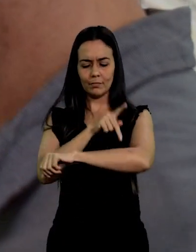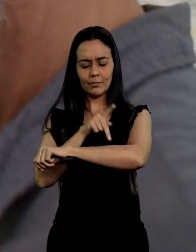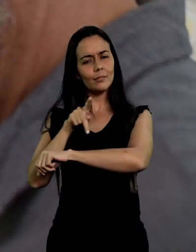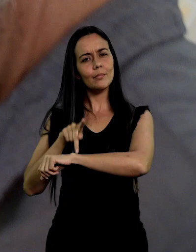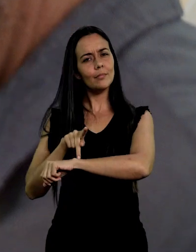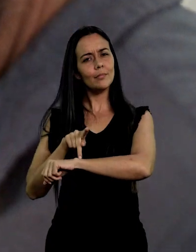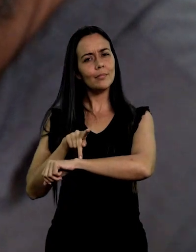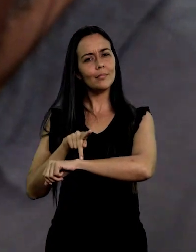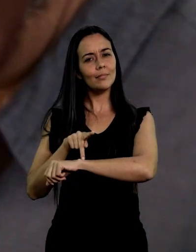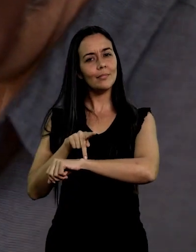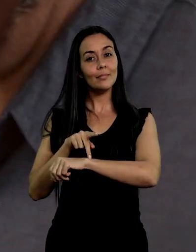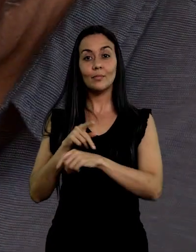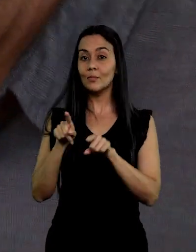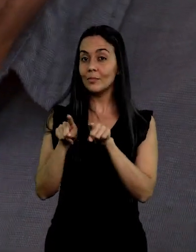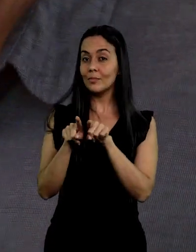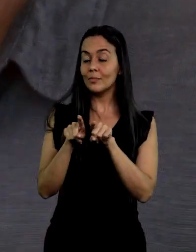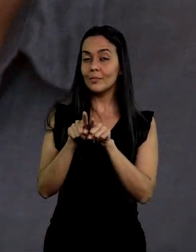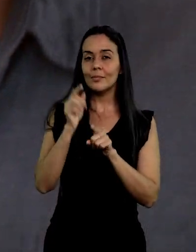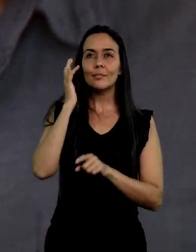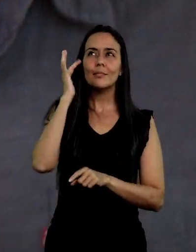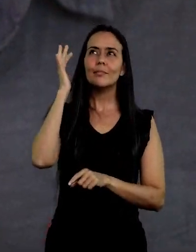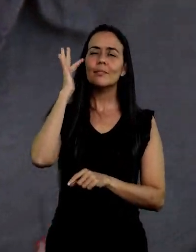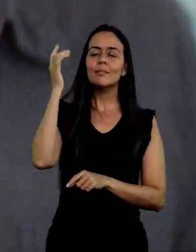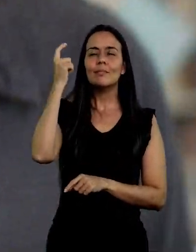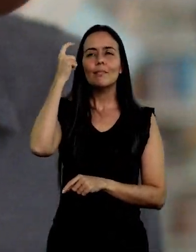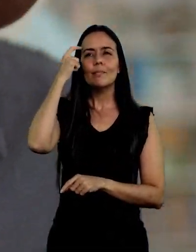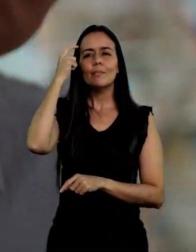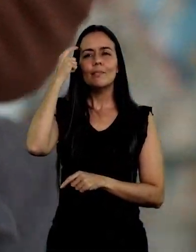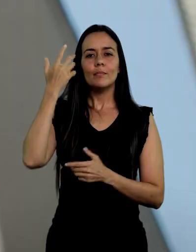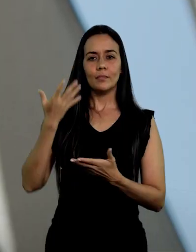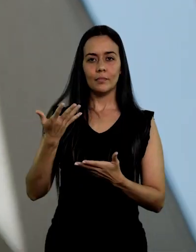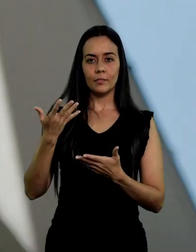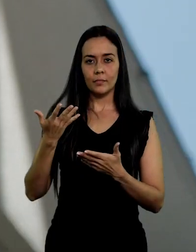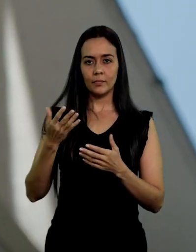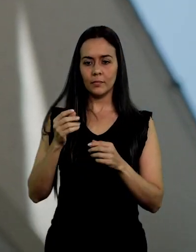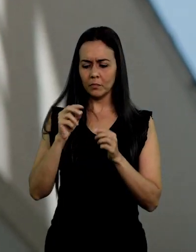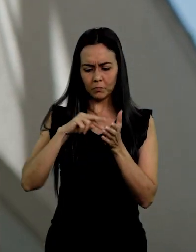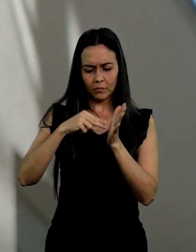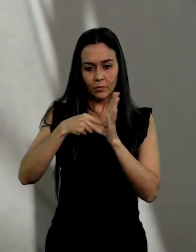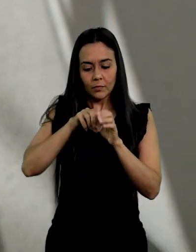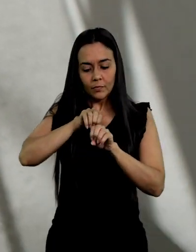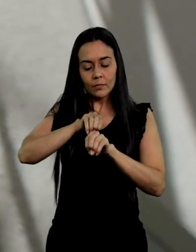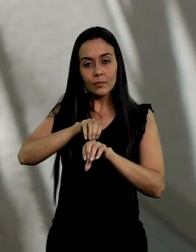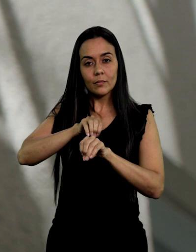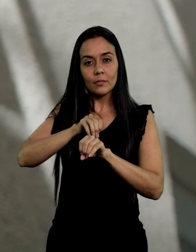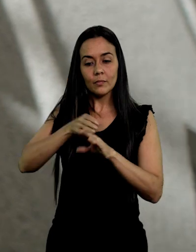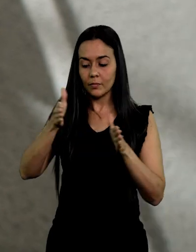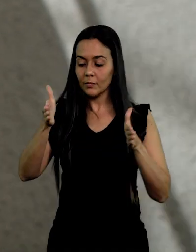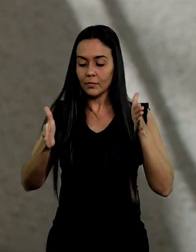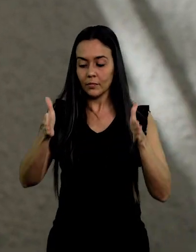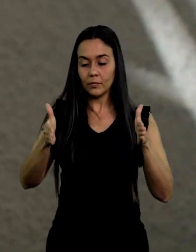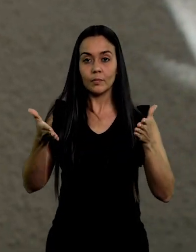pensar também um pouco sobre esse contexto contemporâneo. O que é educar para esse mundo tal como a gente vive hoje, né?